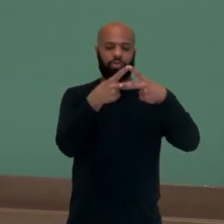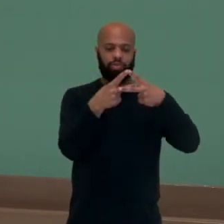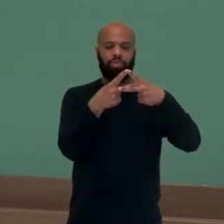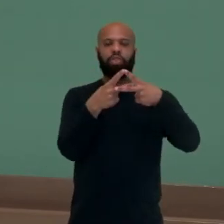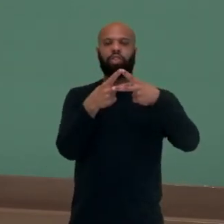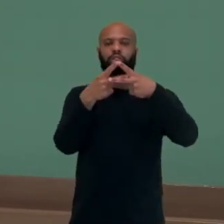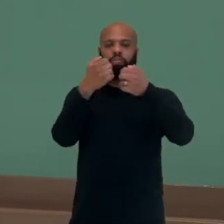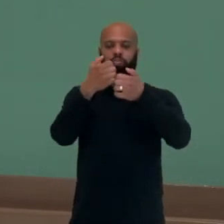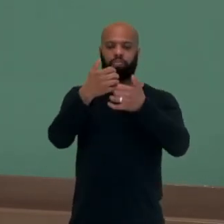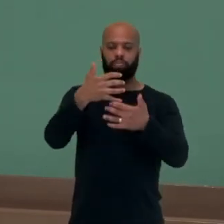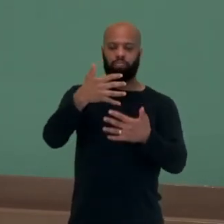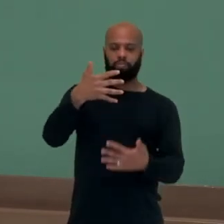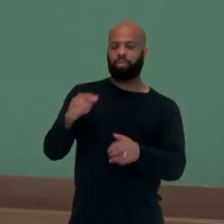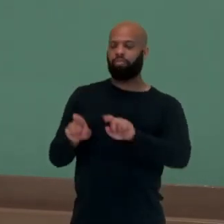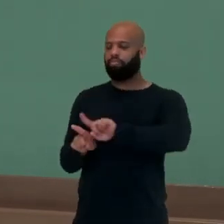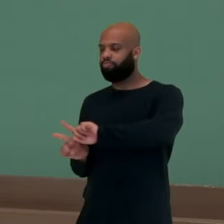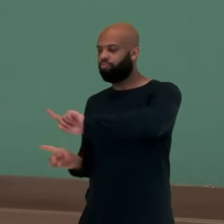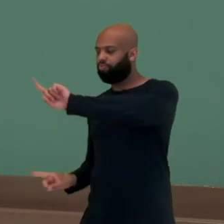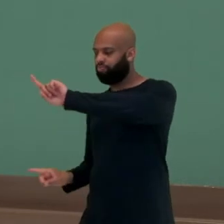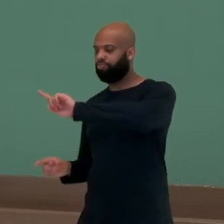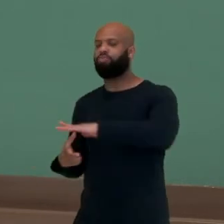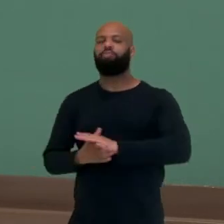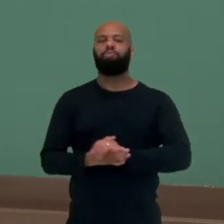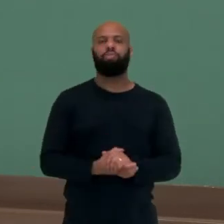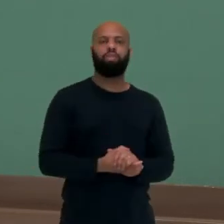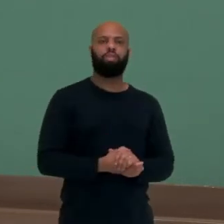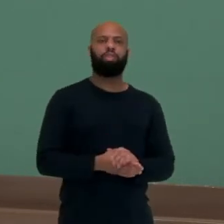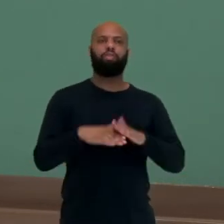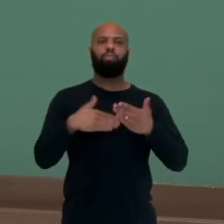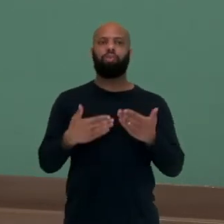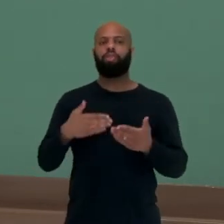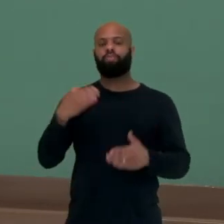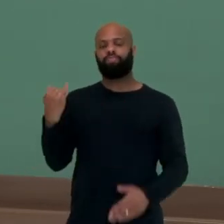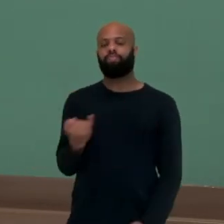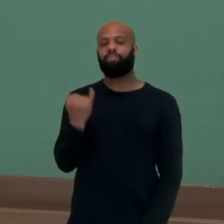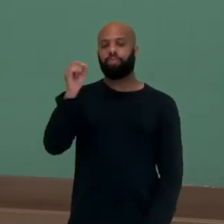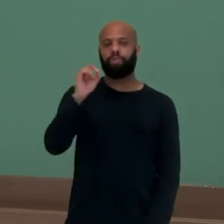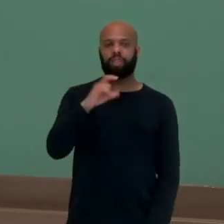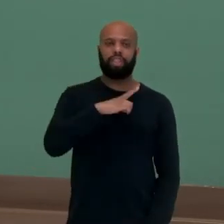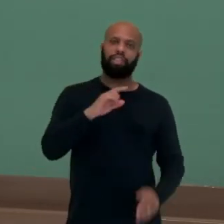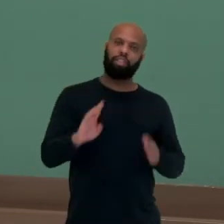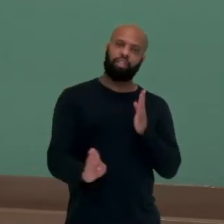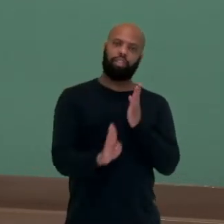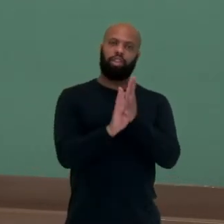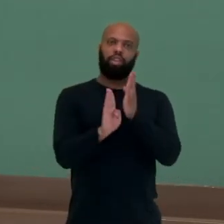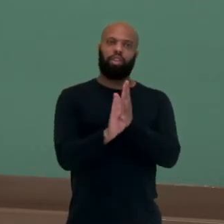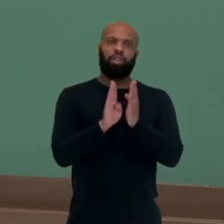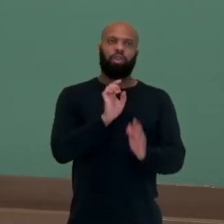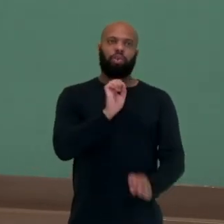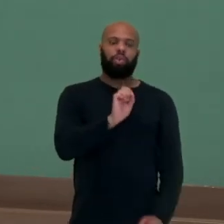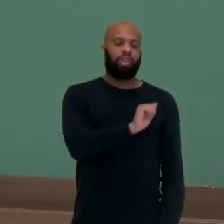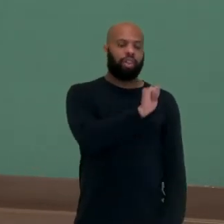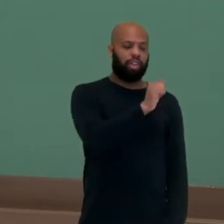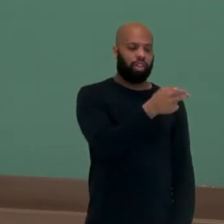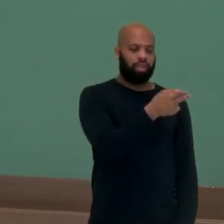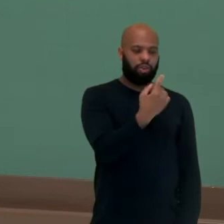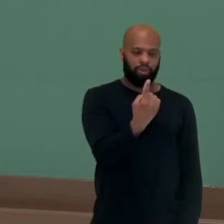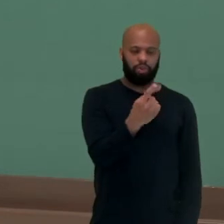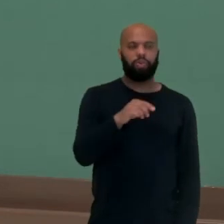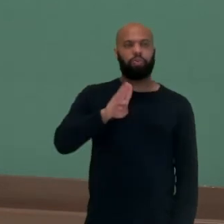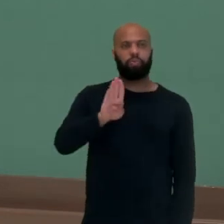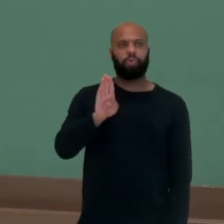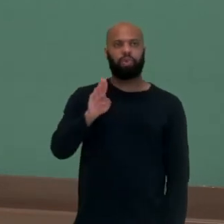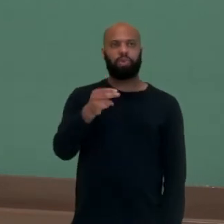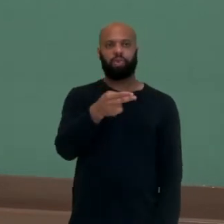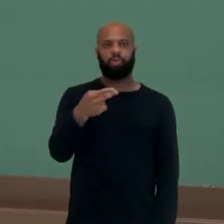Aplicar a fórmula de Bhaskara. Lembrando então que eu preciso identificar que o valor de A vale 1, o valor de